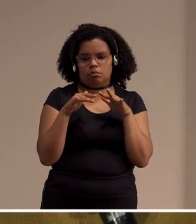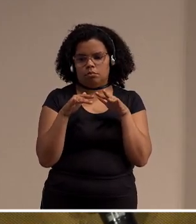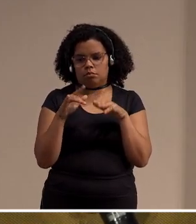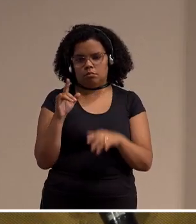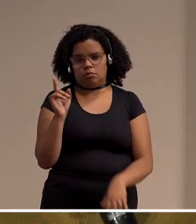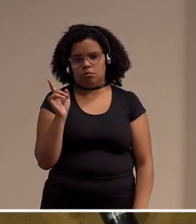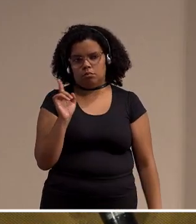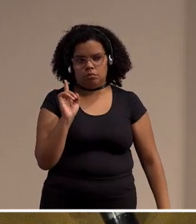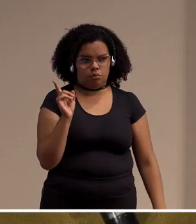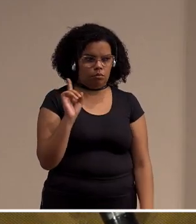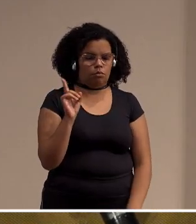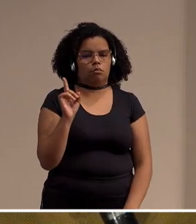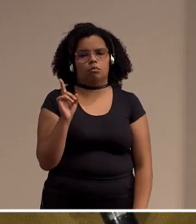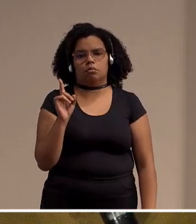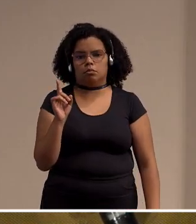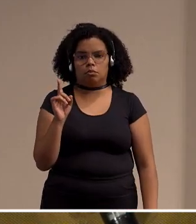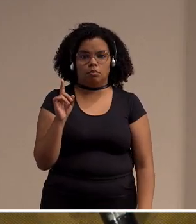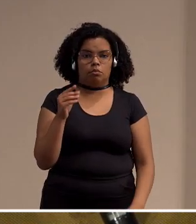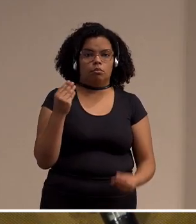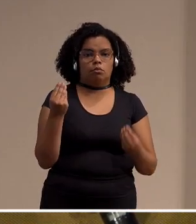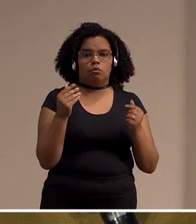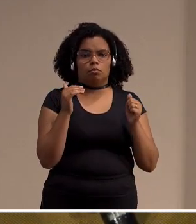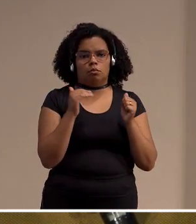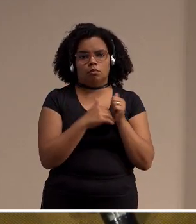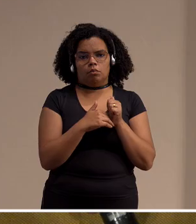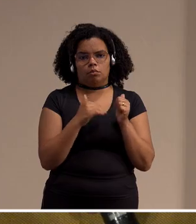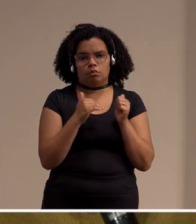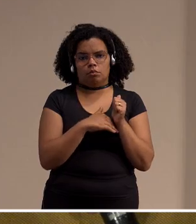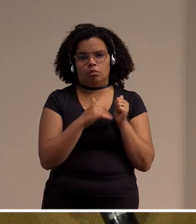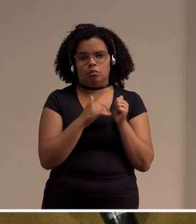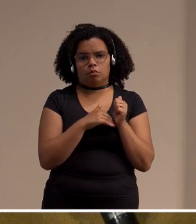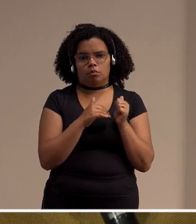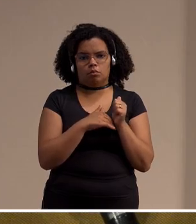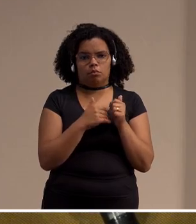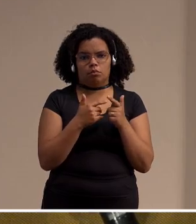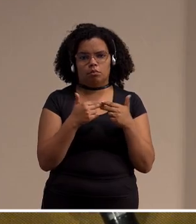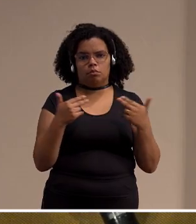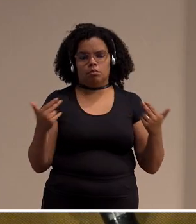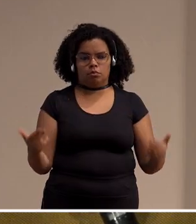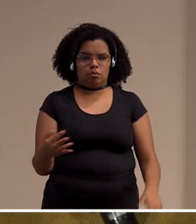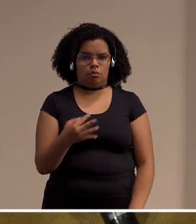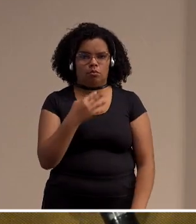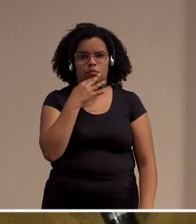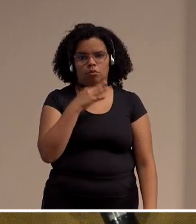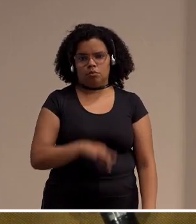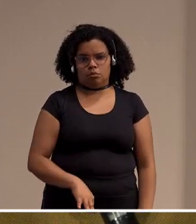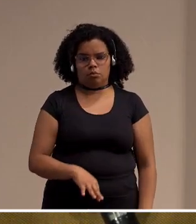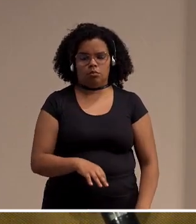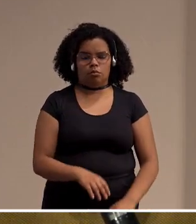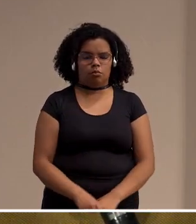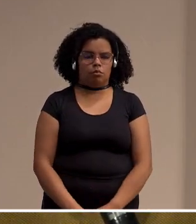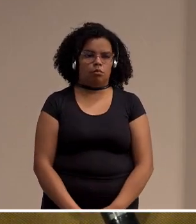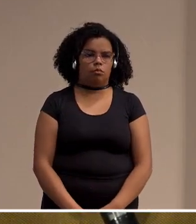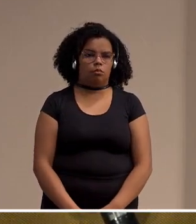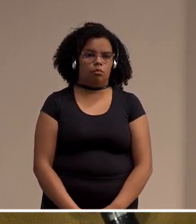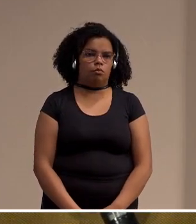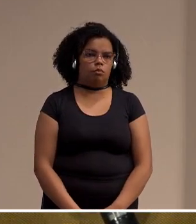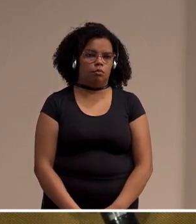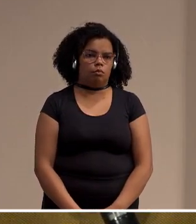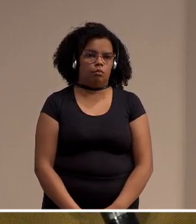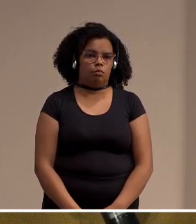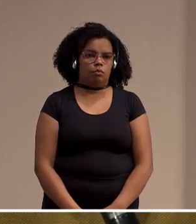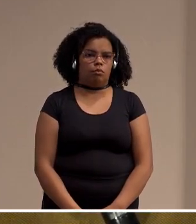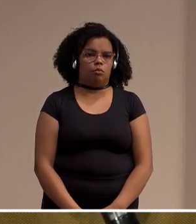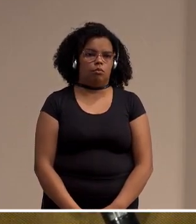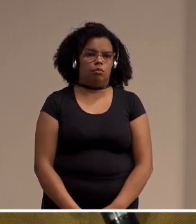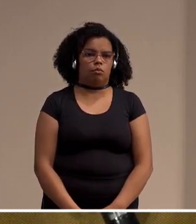y enigmático o que parecía como menor, le permitía a él como tomar otros lenguajes mayores como